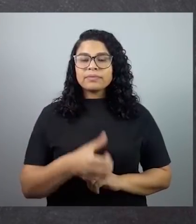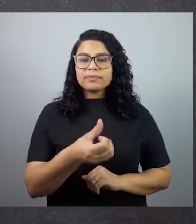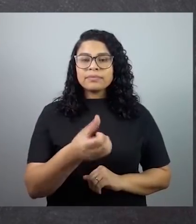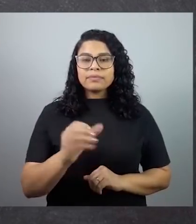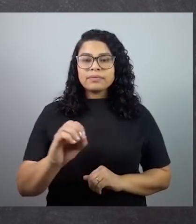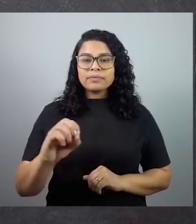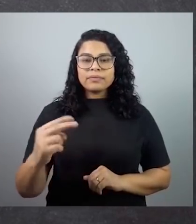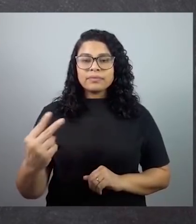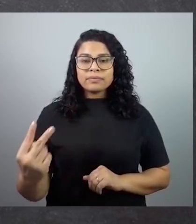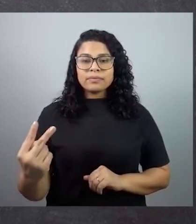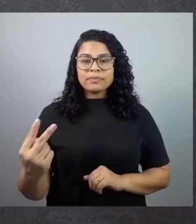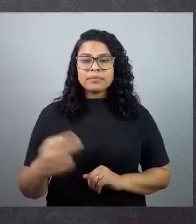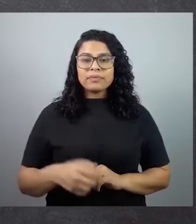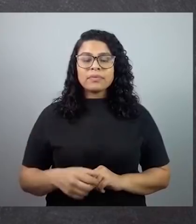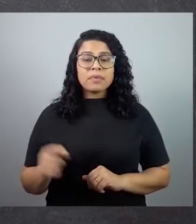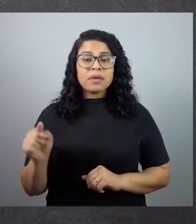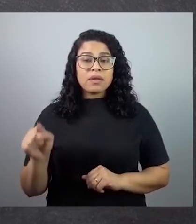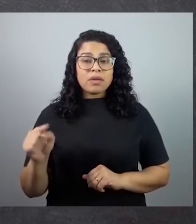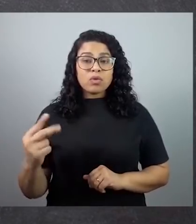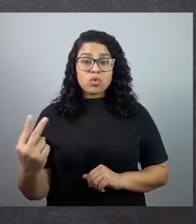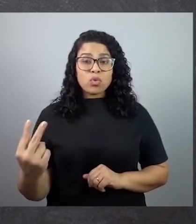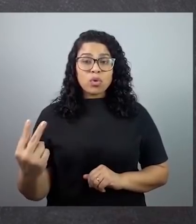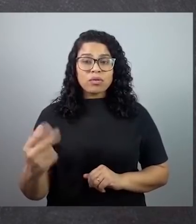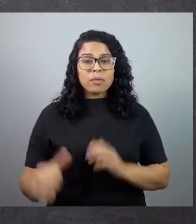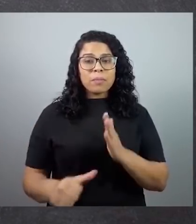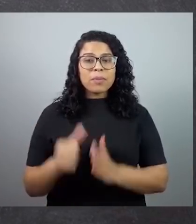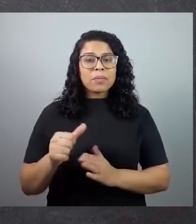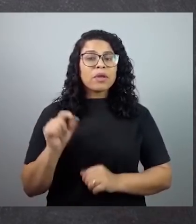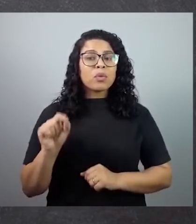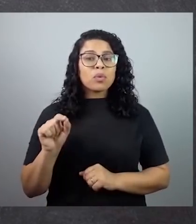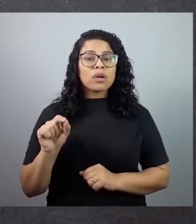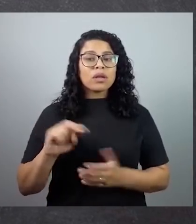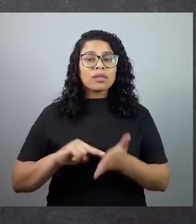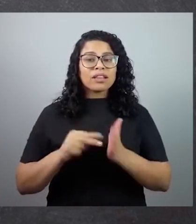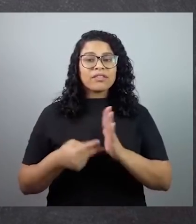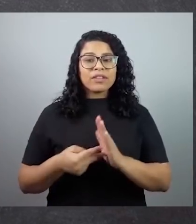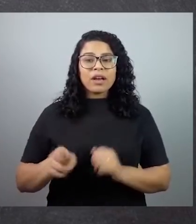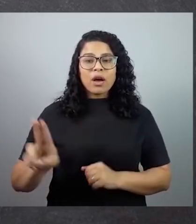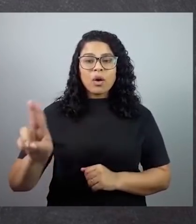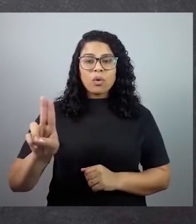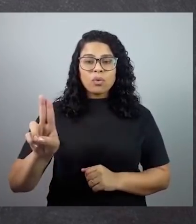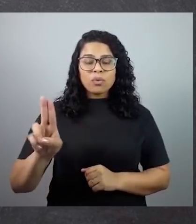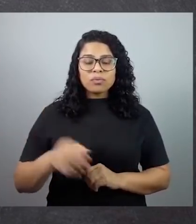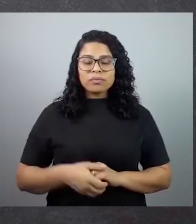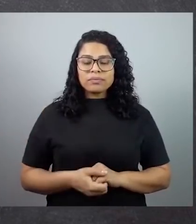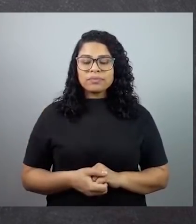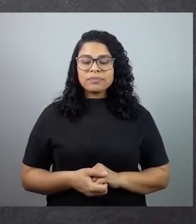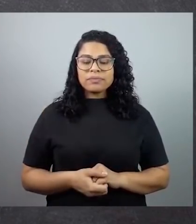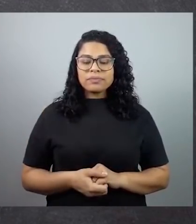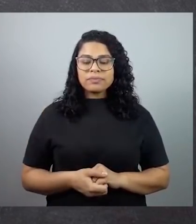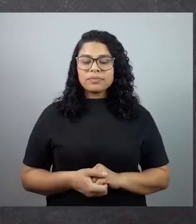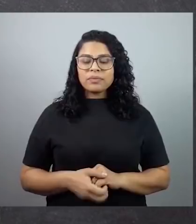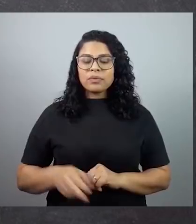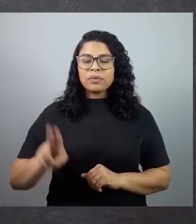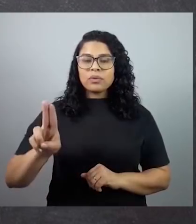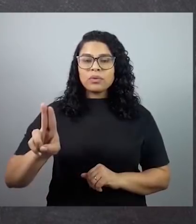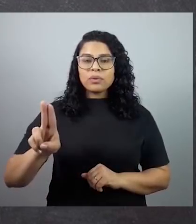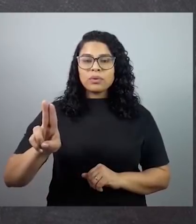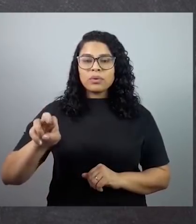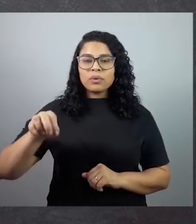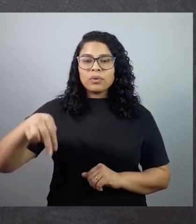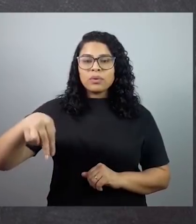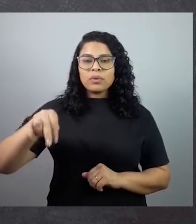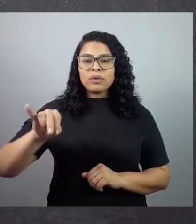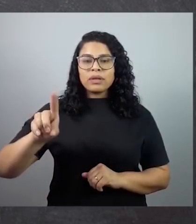essa primeira posição, nós chamamos unidade. Cada uma das posições dentro de uma classe